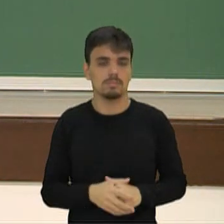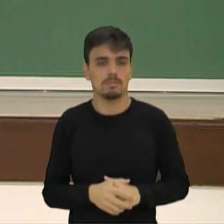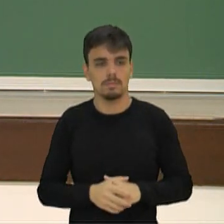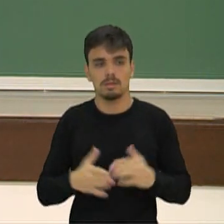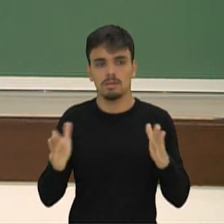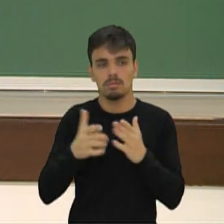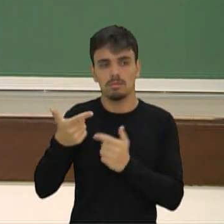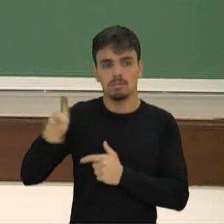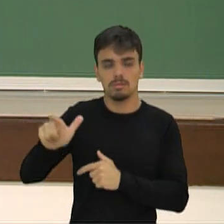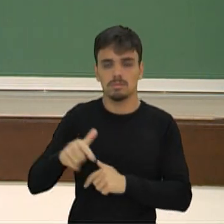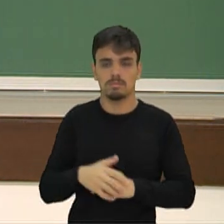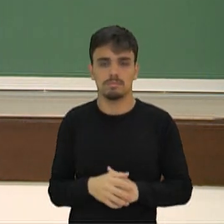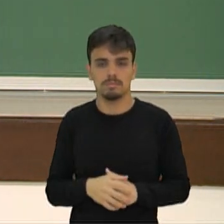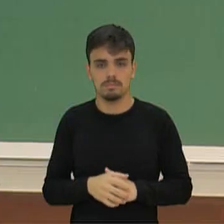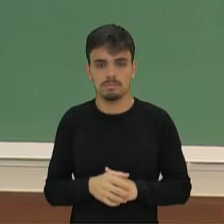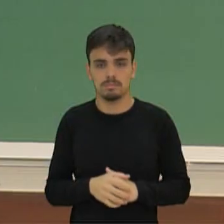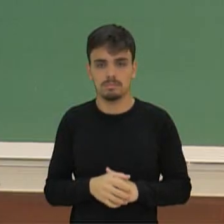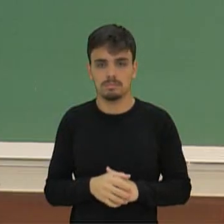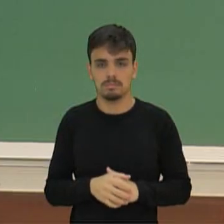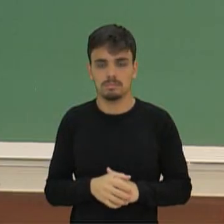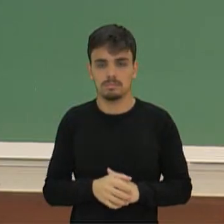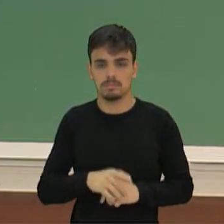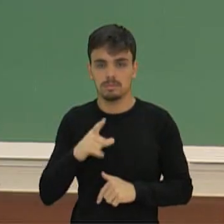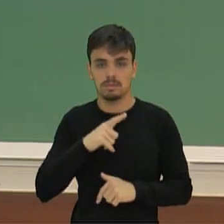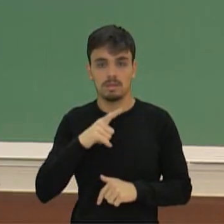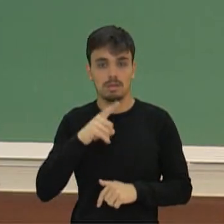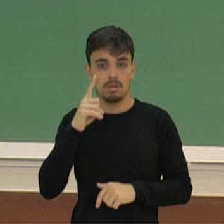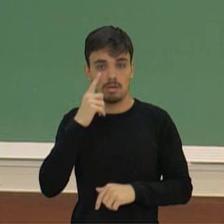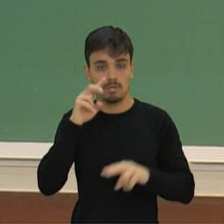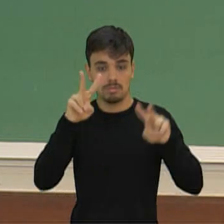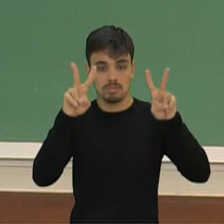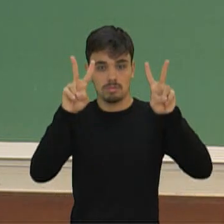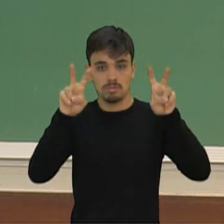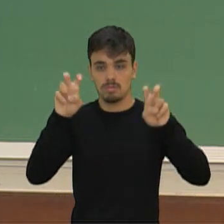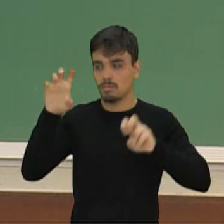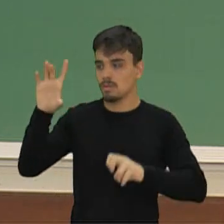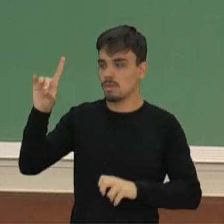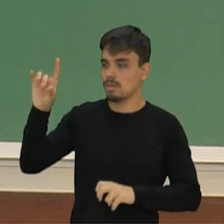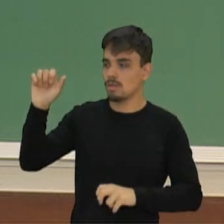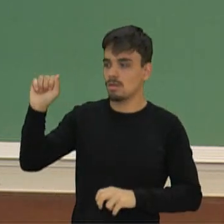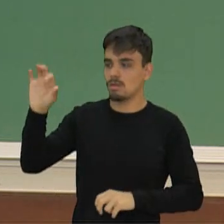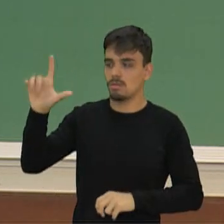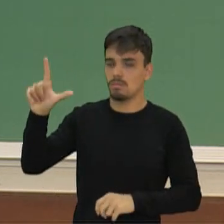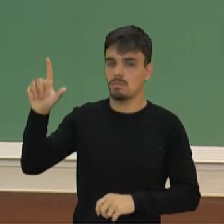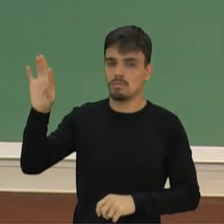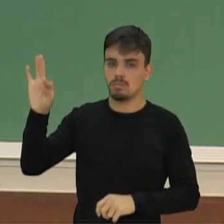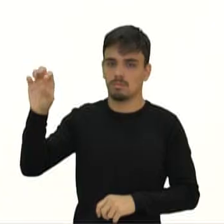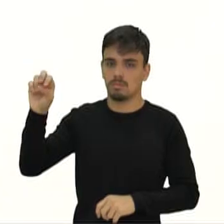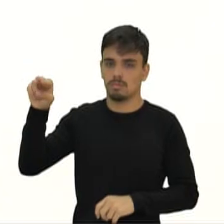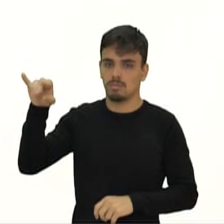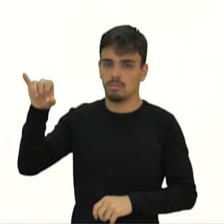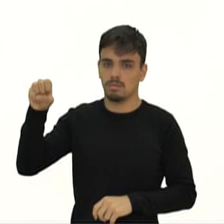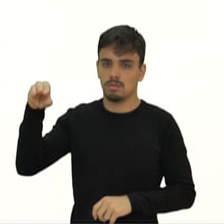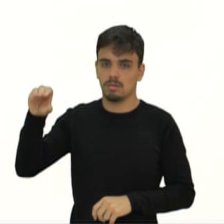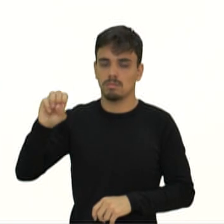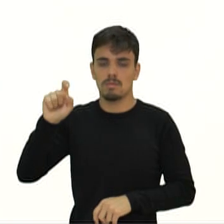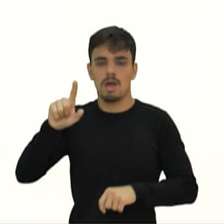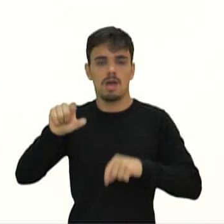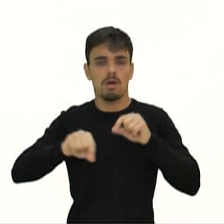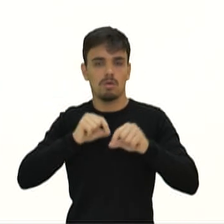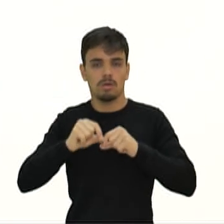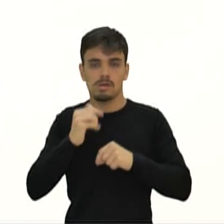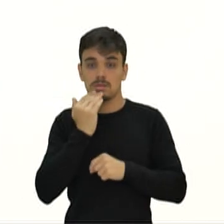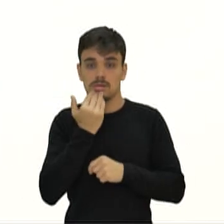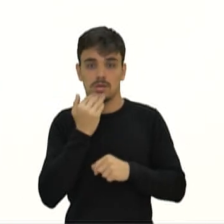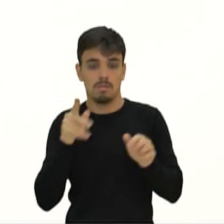próxima tela. Olha o que temos aqui, a ideia do daltonismo. É um distúrbio que interfere na percepção das cores,